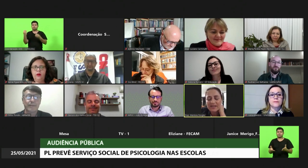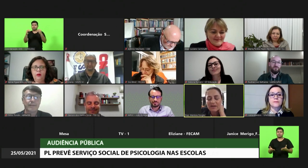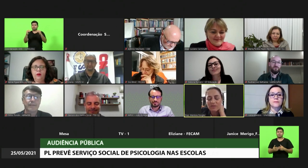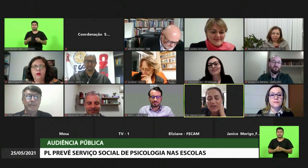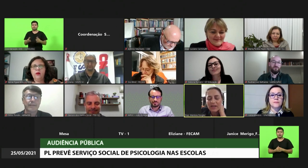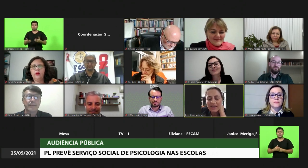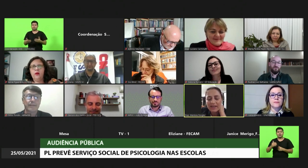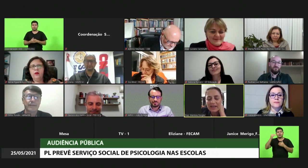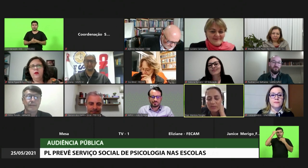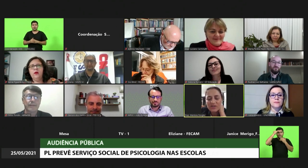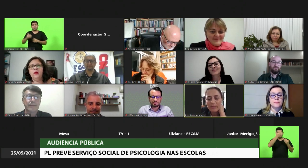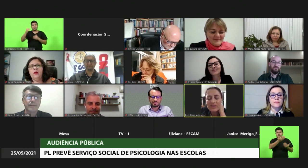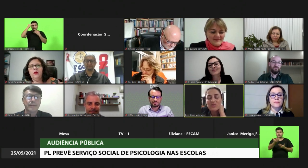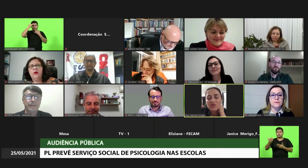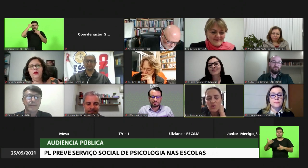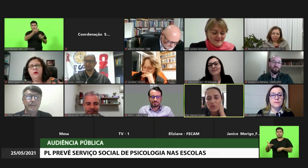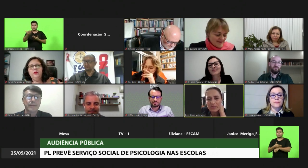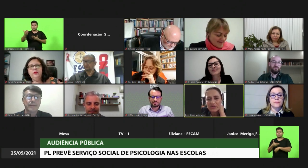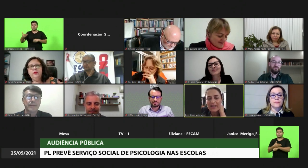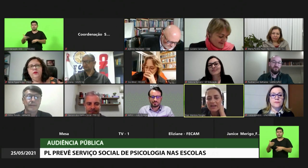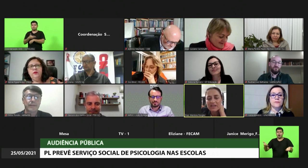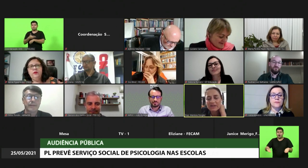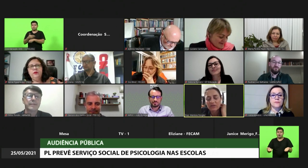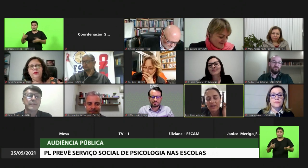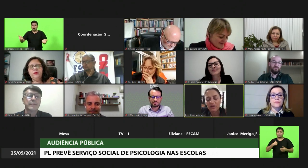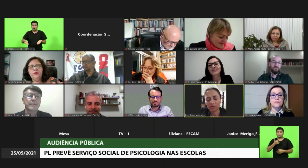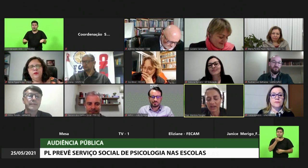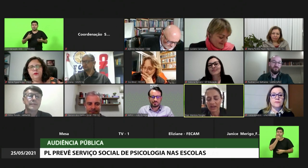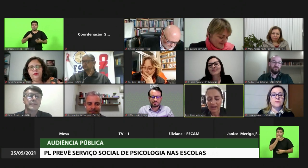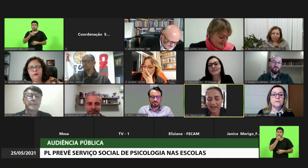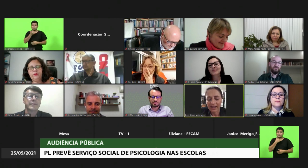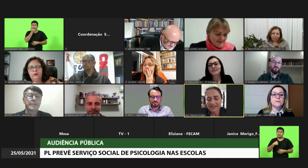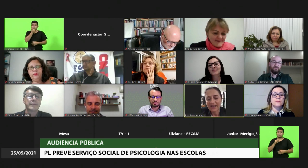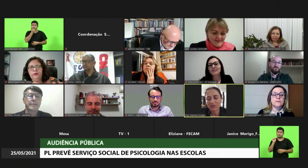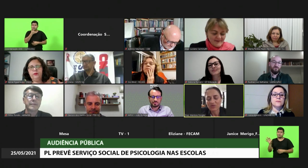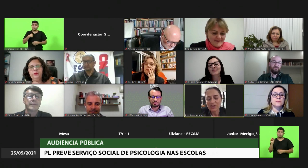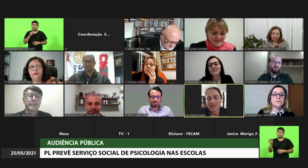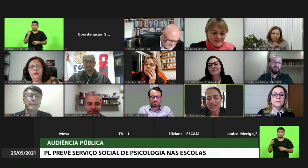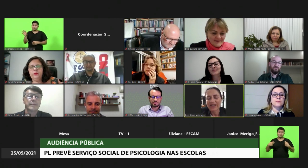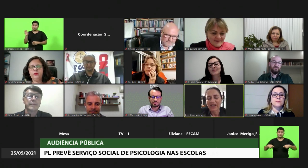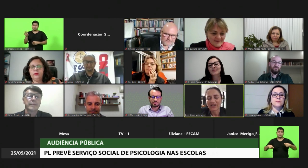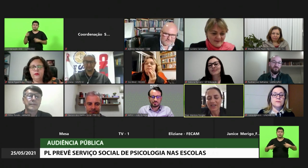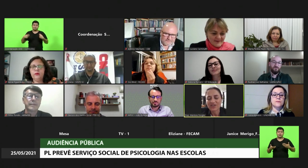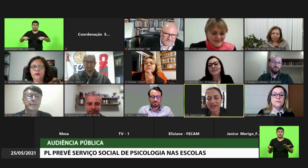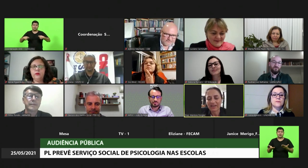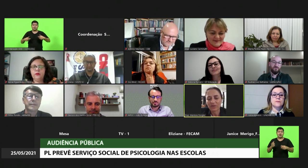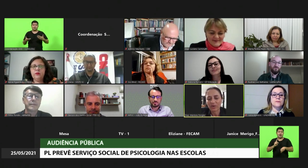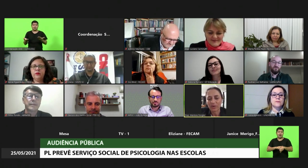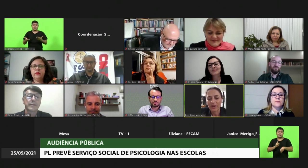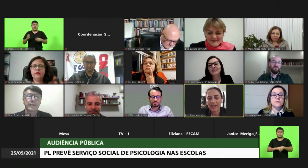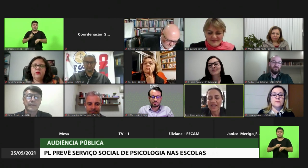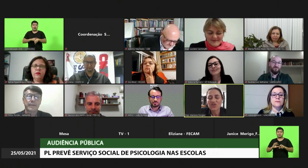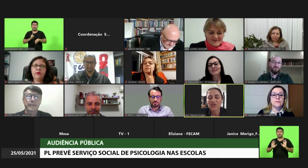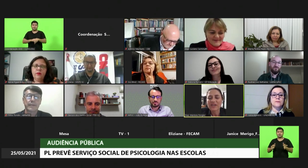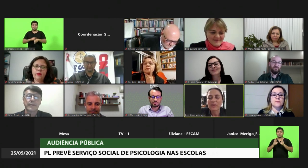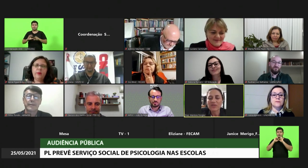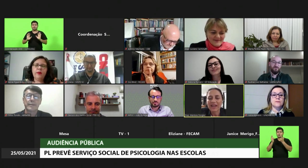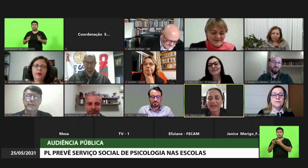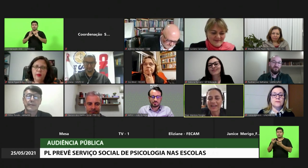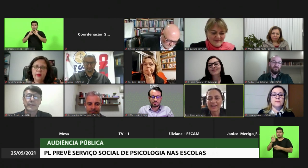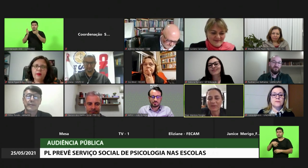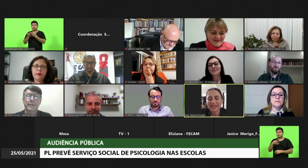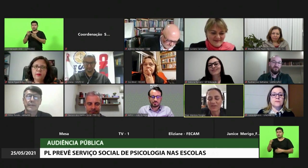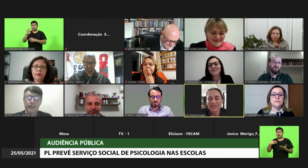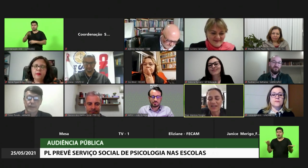pela participação, e realmente eu peço desculpas por sair antes, mas eu tenho essa reunião, tinha agendado aqui já, e deixo nas